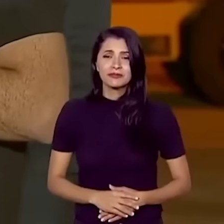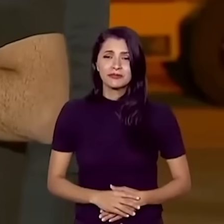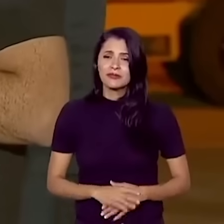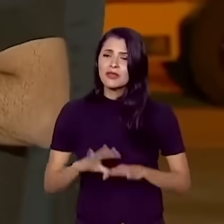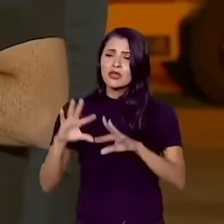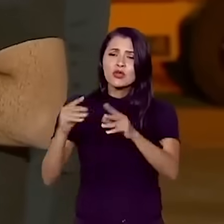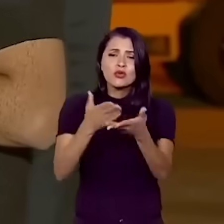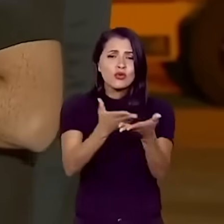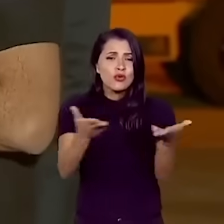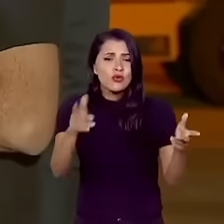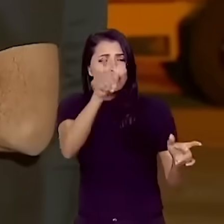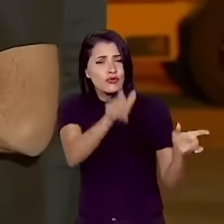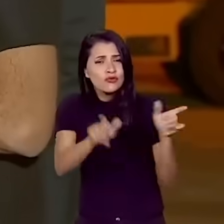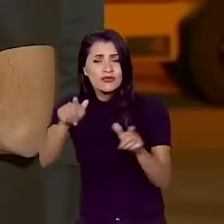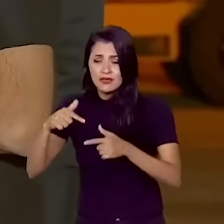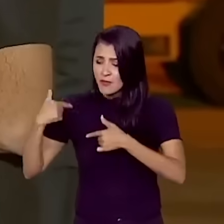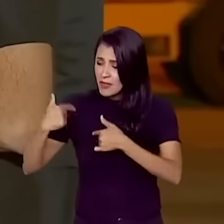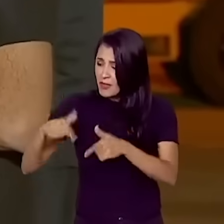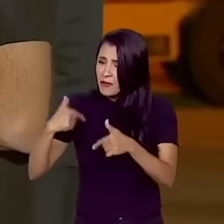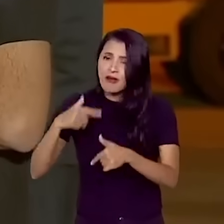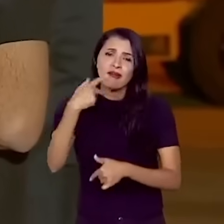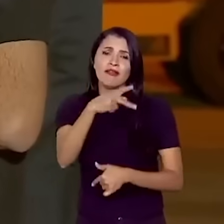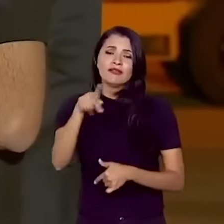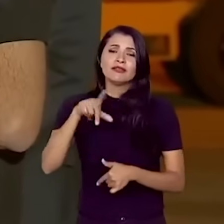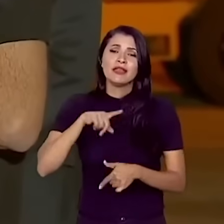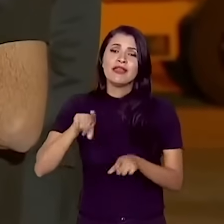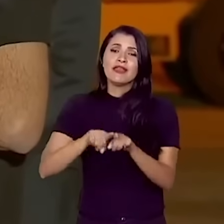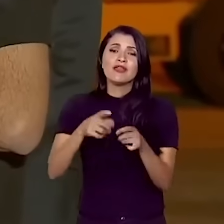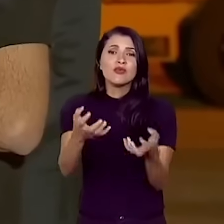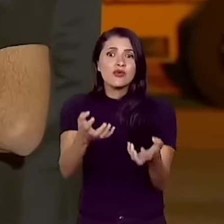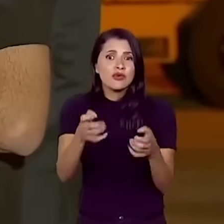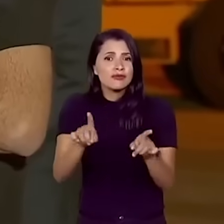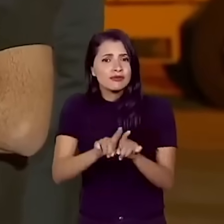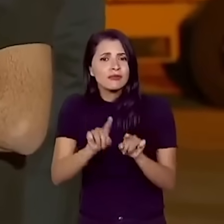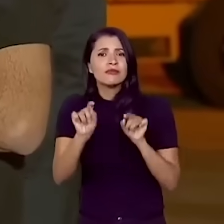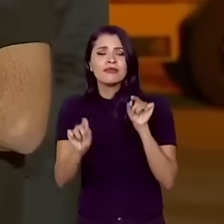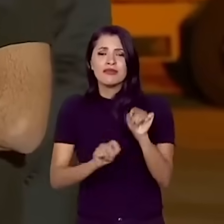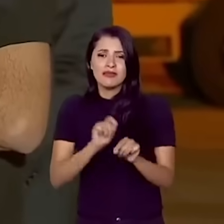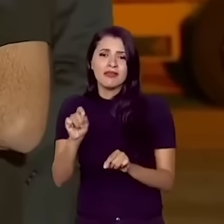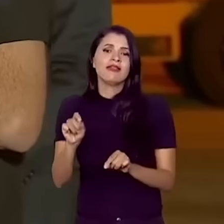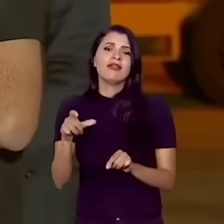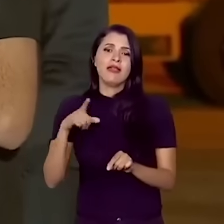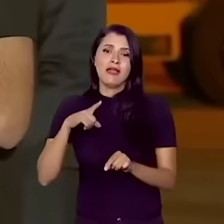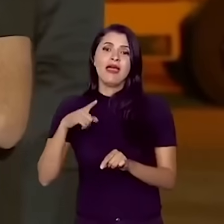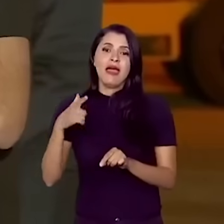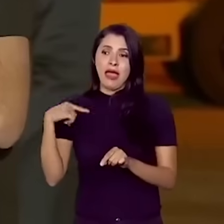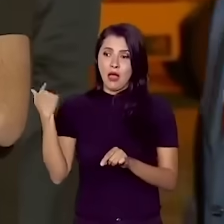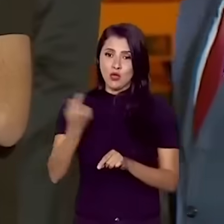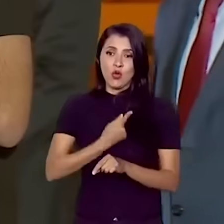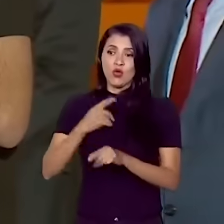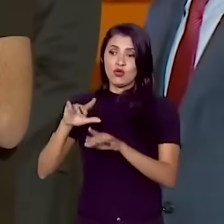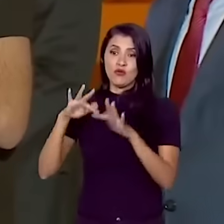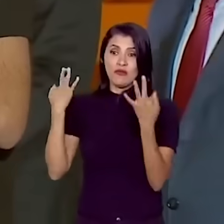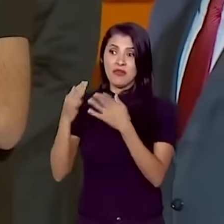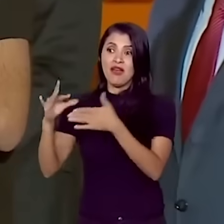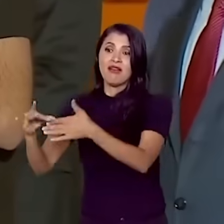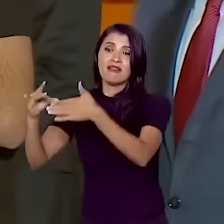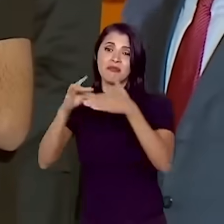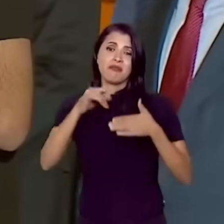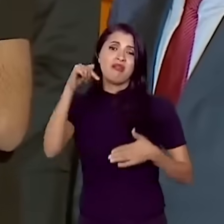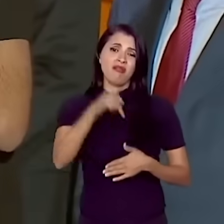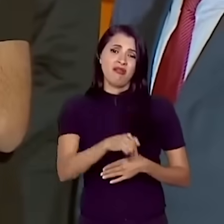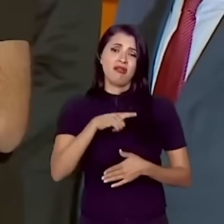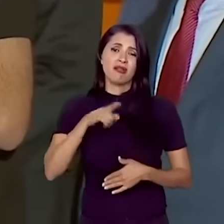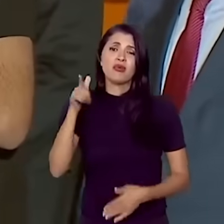e a todos vocês pelo trabalho, presidente. E eu gostaria muito também de ser trazido nossos familiares para cá.